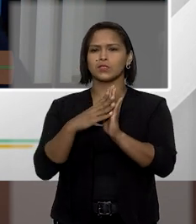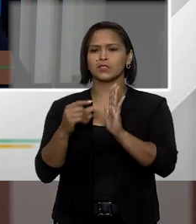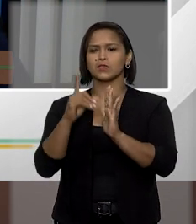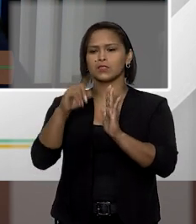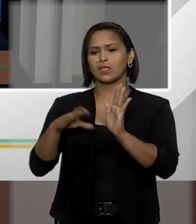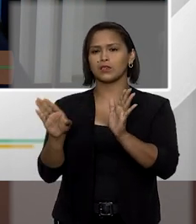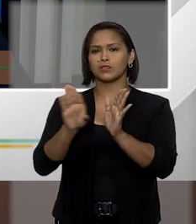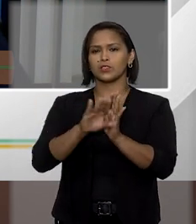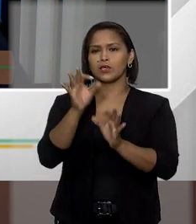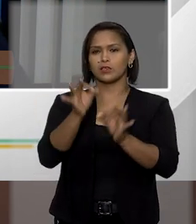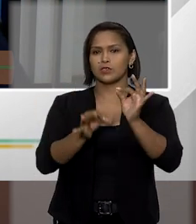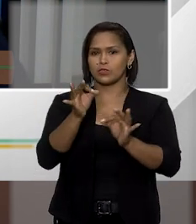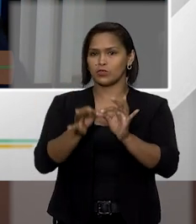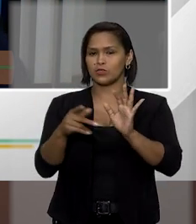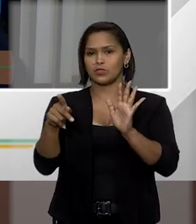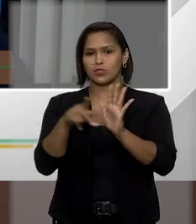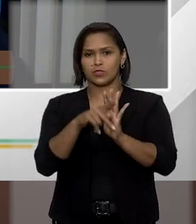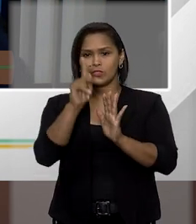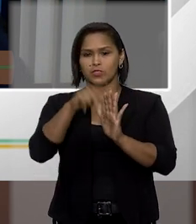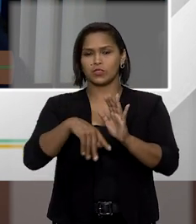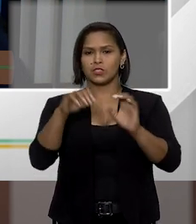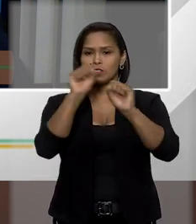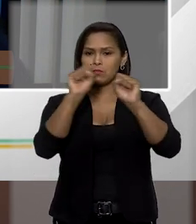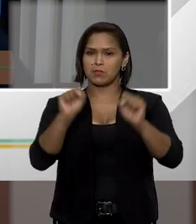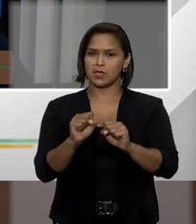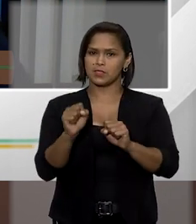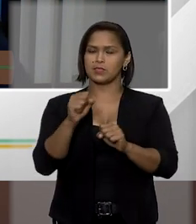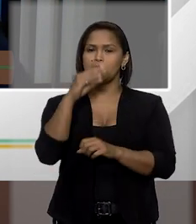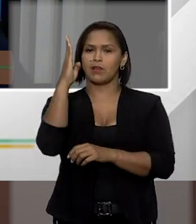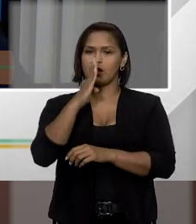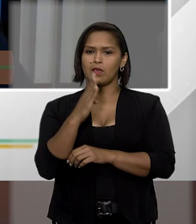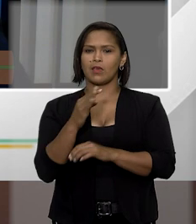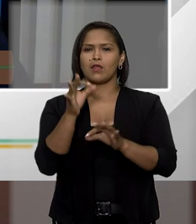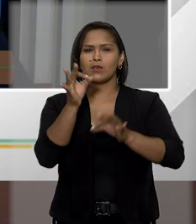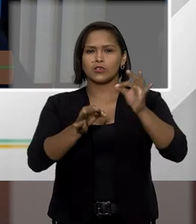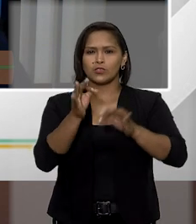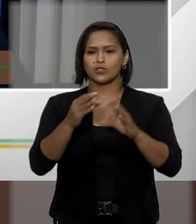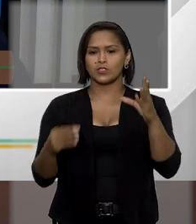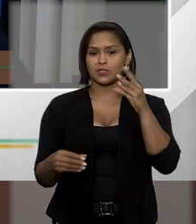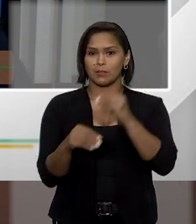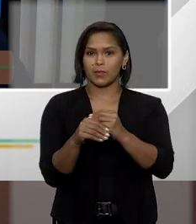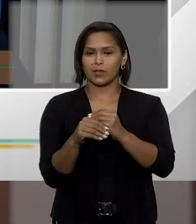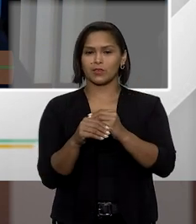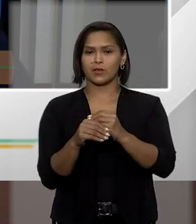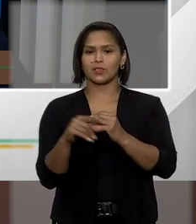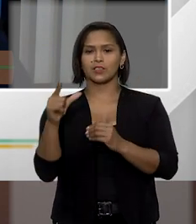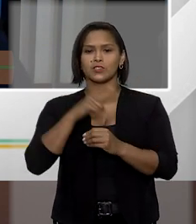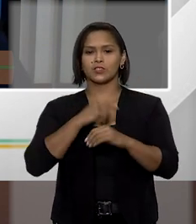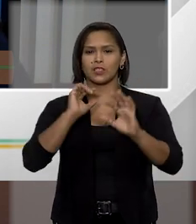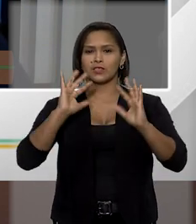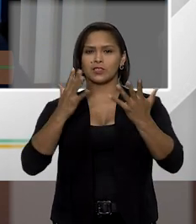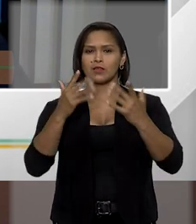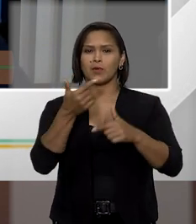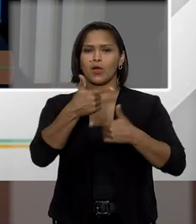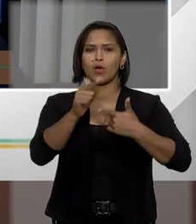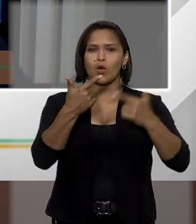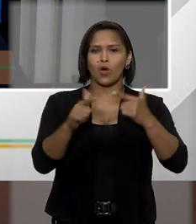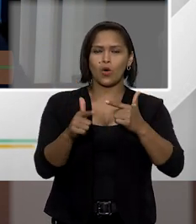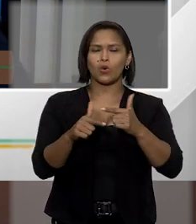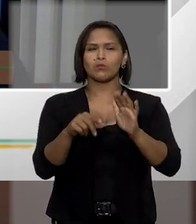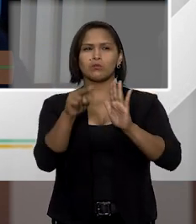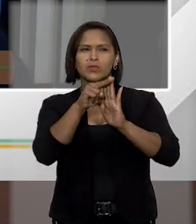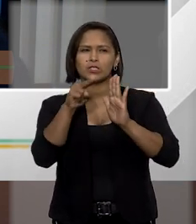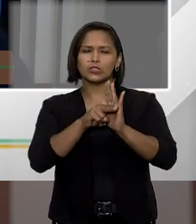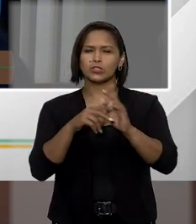estão chegando na justiça brasileira, né, o sistema de justiça consensual ou sistema de justiça pactuada, de serem celebradas outras condições,